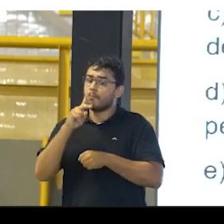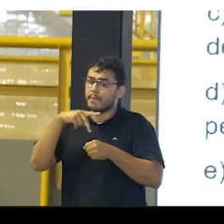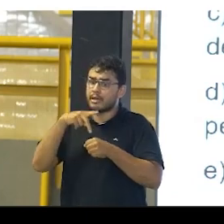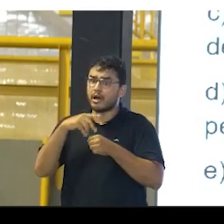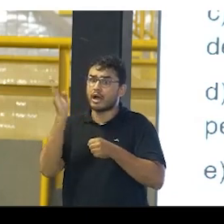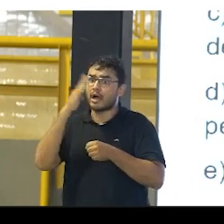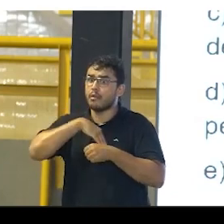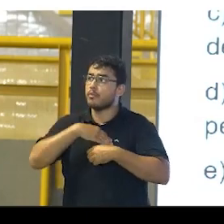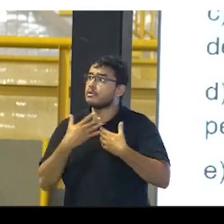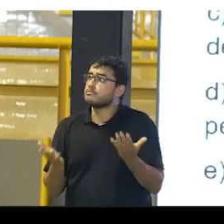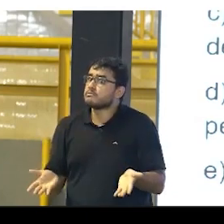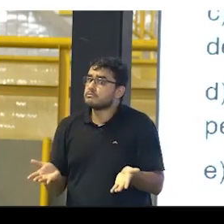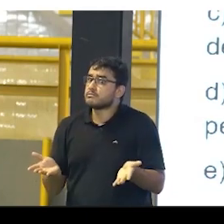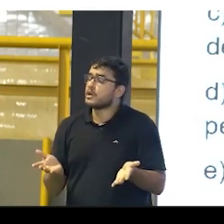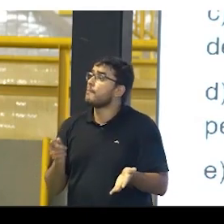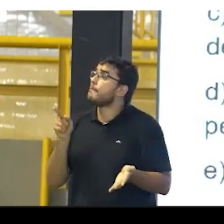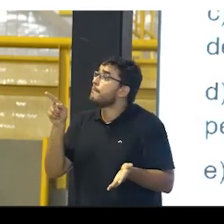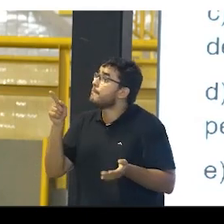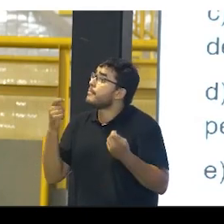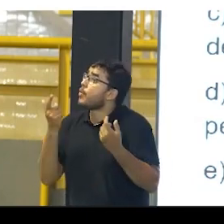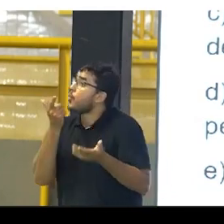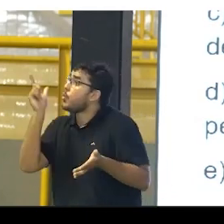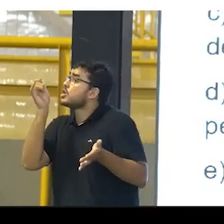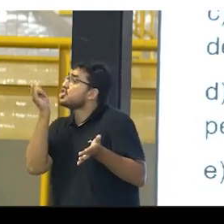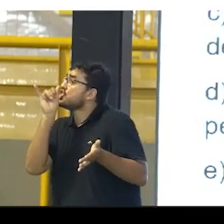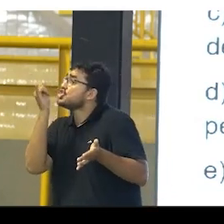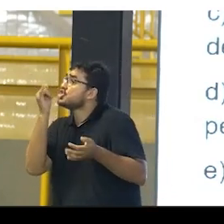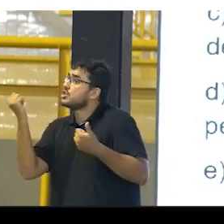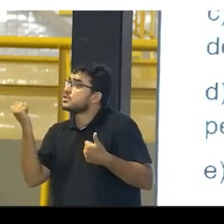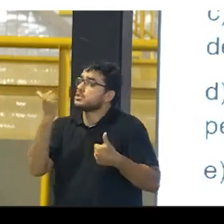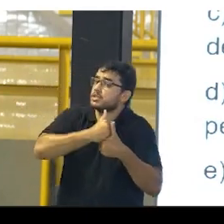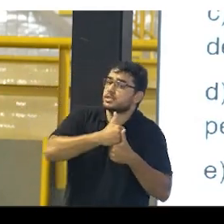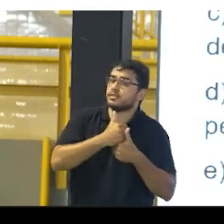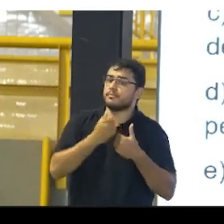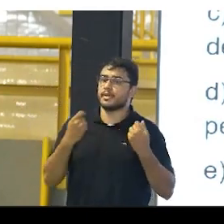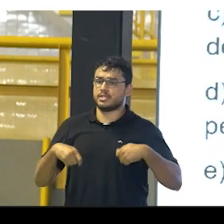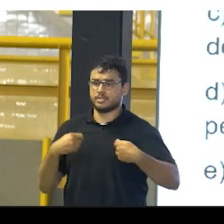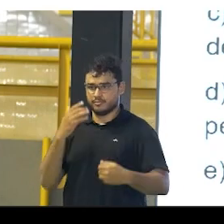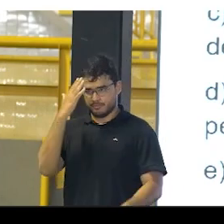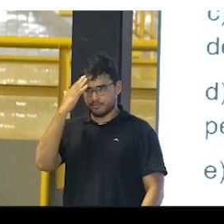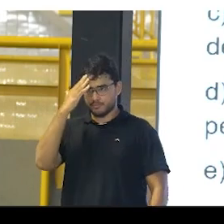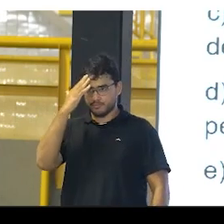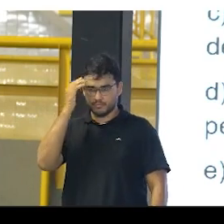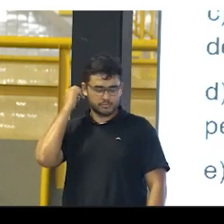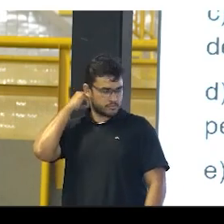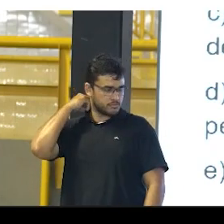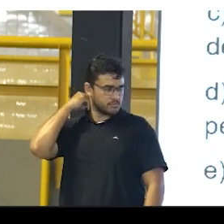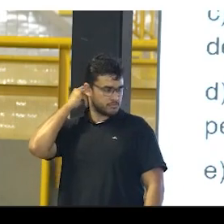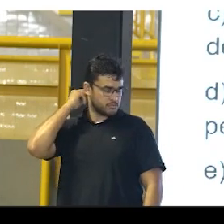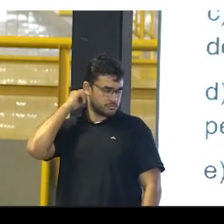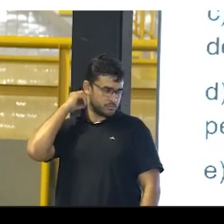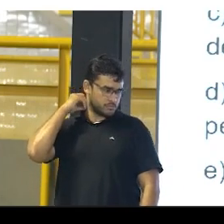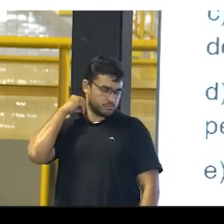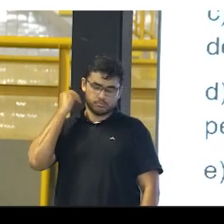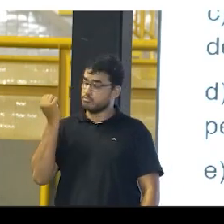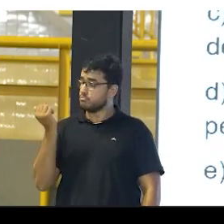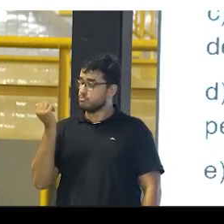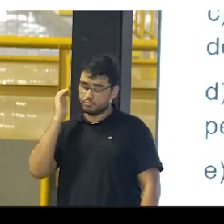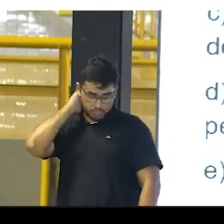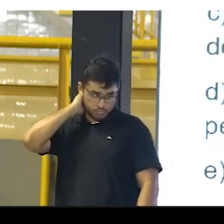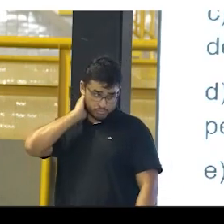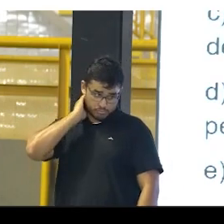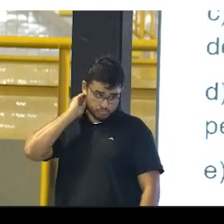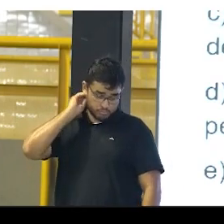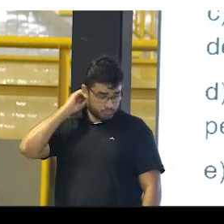mais compensador do ponto de vista ambiental. Ao desenvolvimento tecnológico e à utilização de novas fontes de